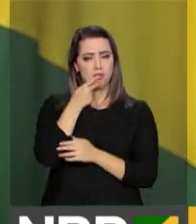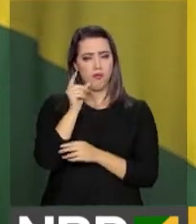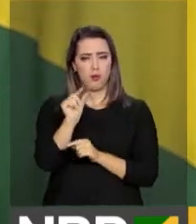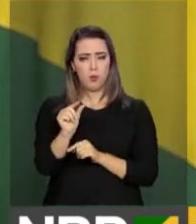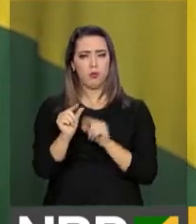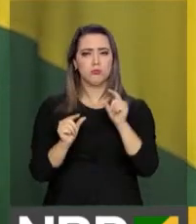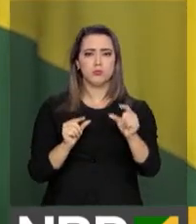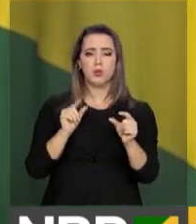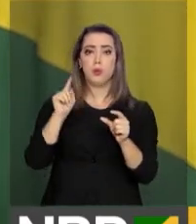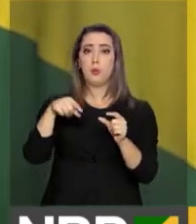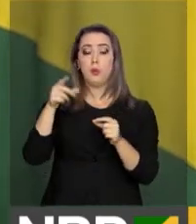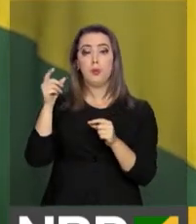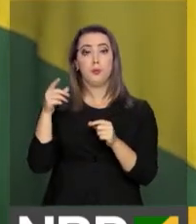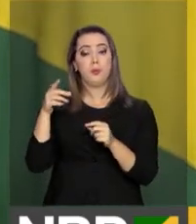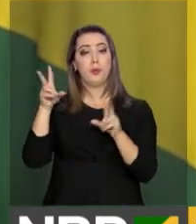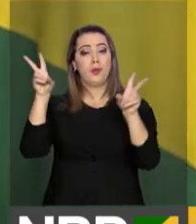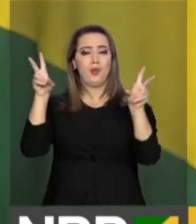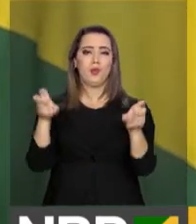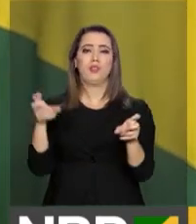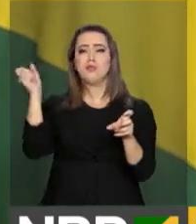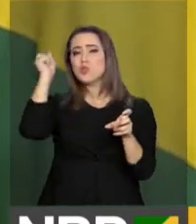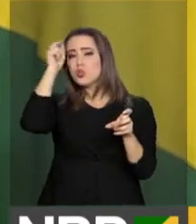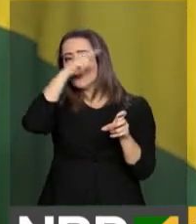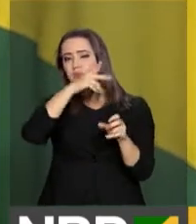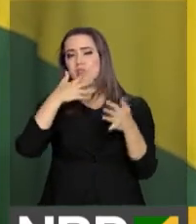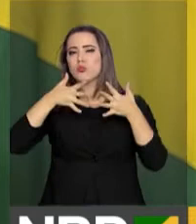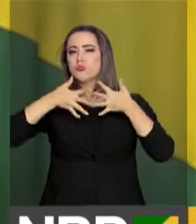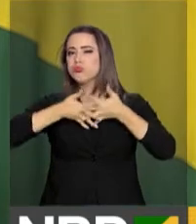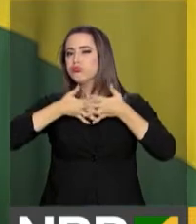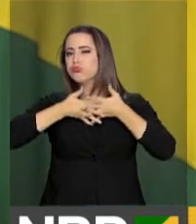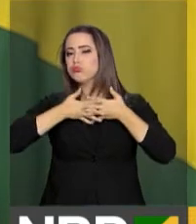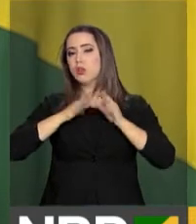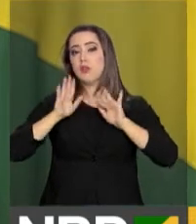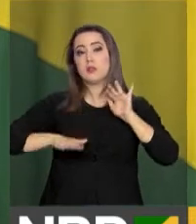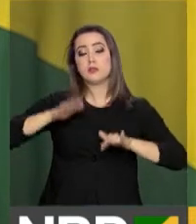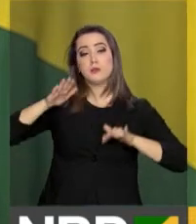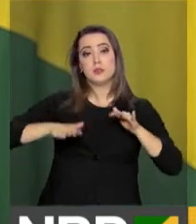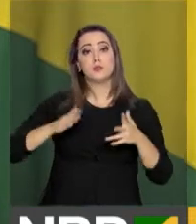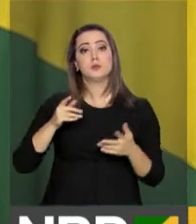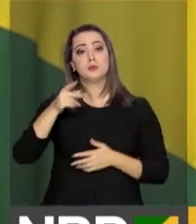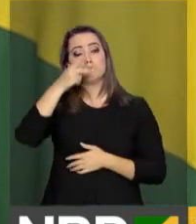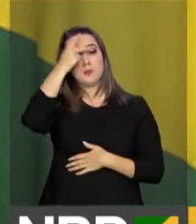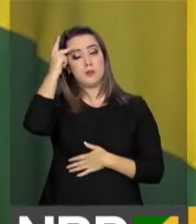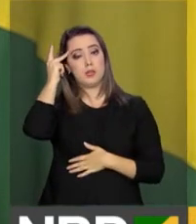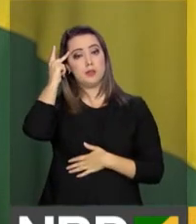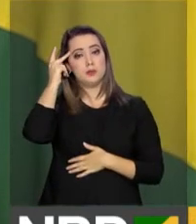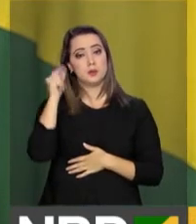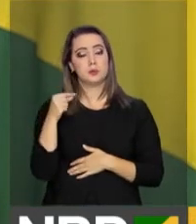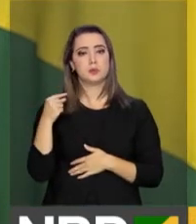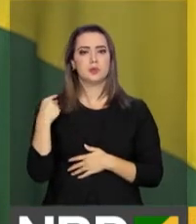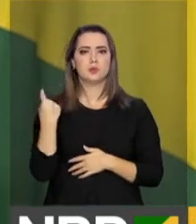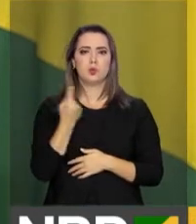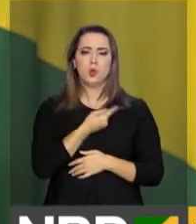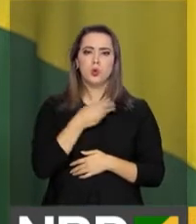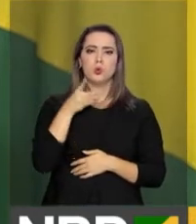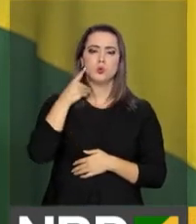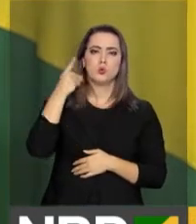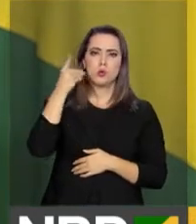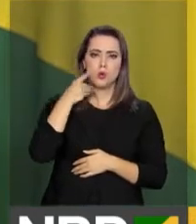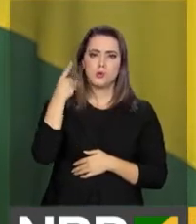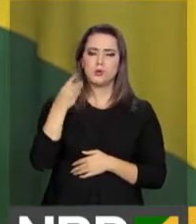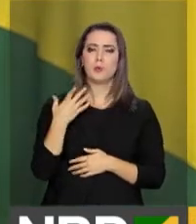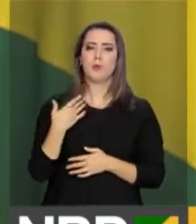desde então o tema difícil tema complicado e eu vejo que muitas e muitas vezes os nossos deputados com muita